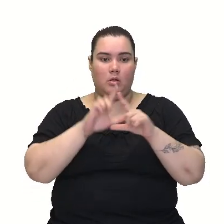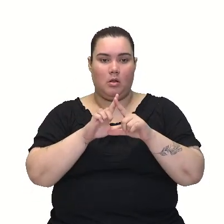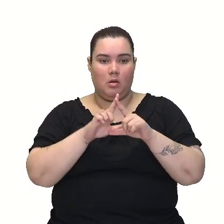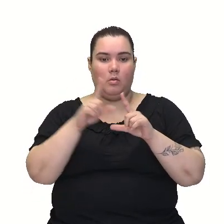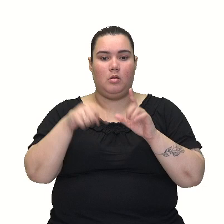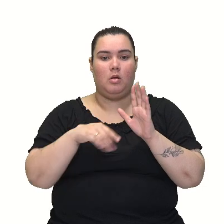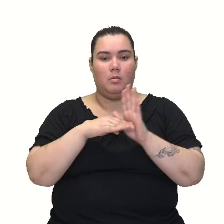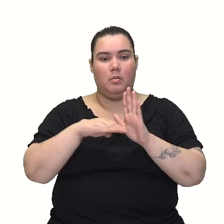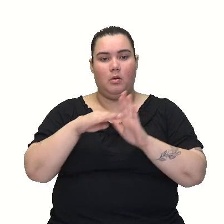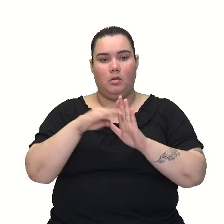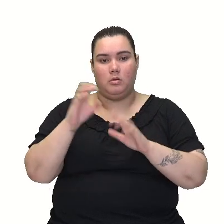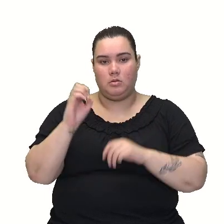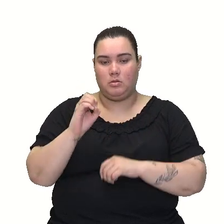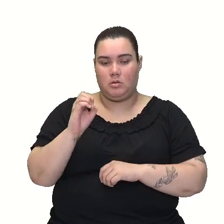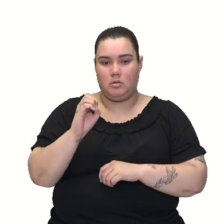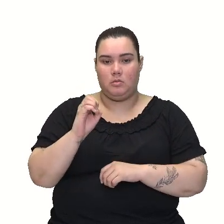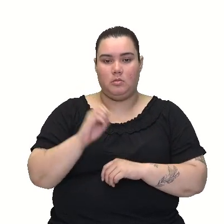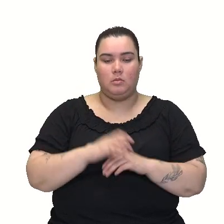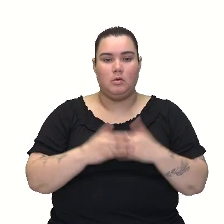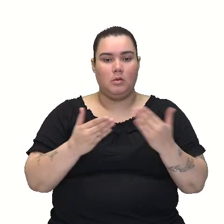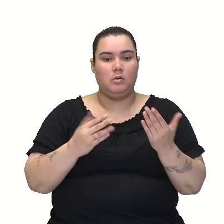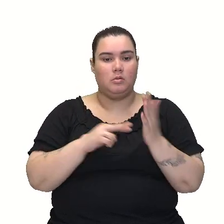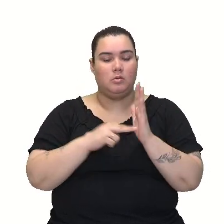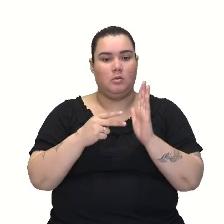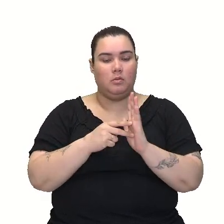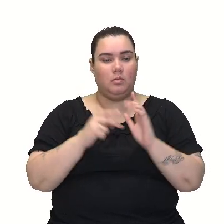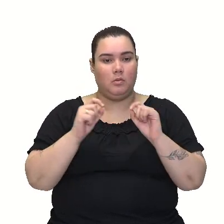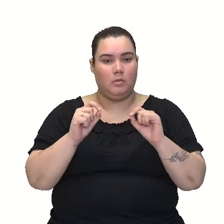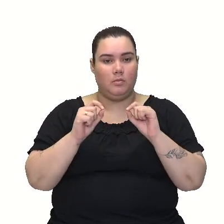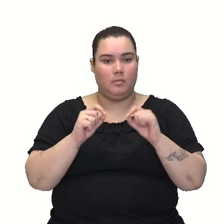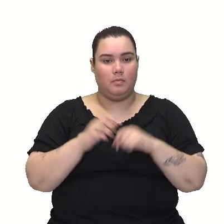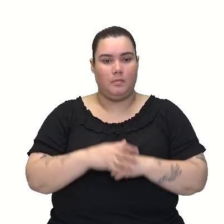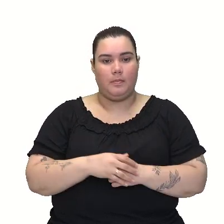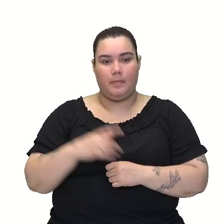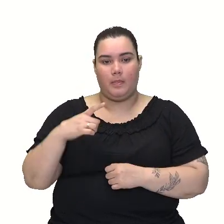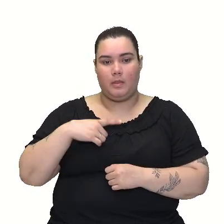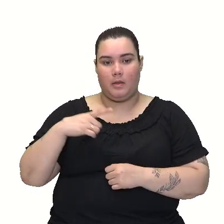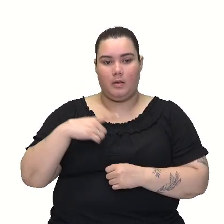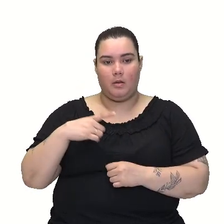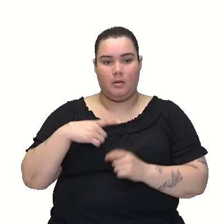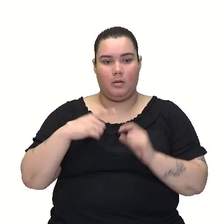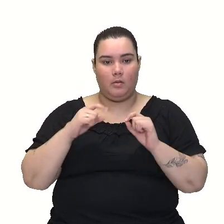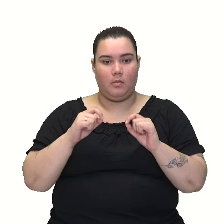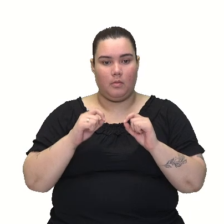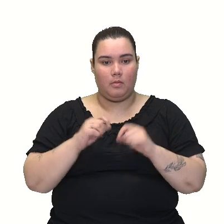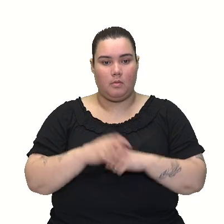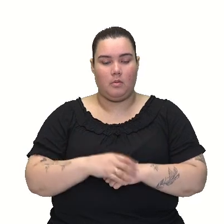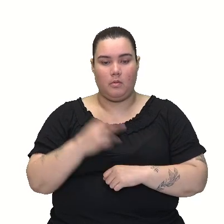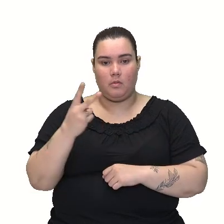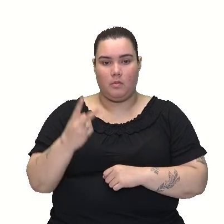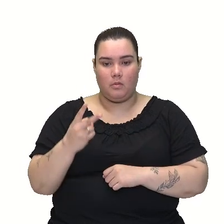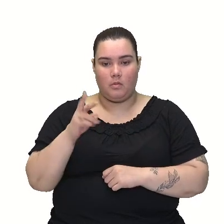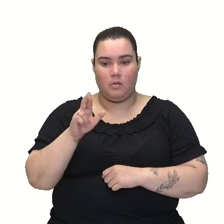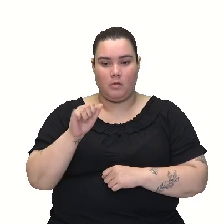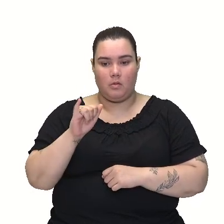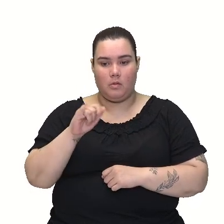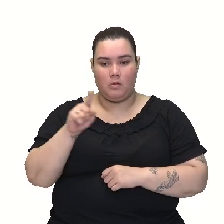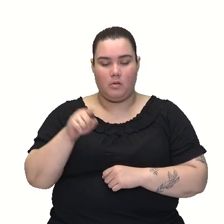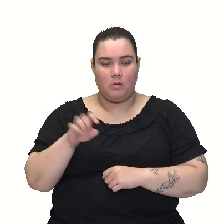maior do que zero. Isso significa que eu vou ter duas raízes